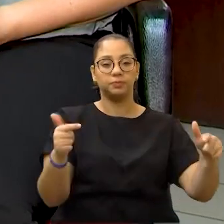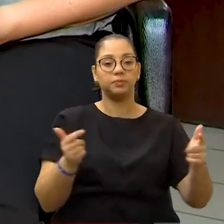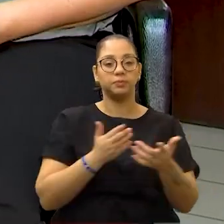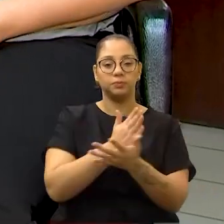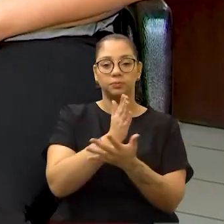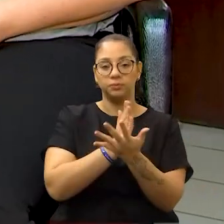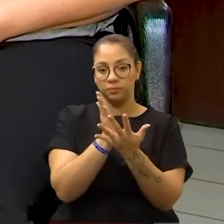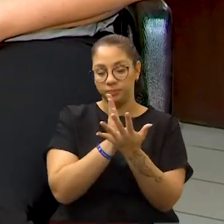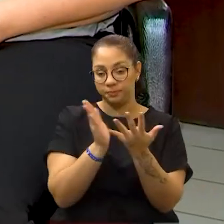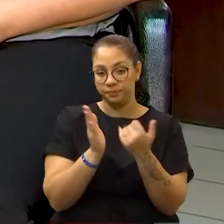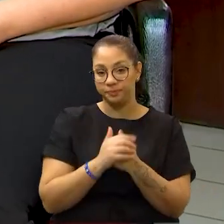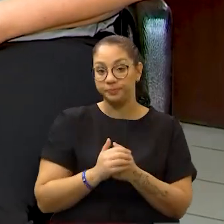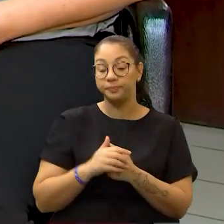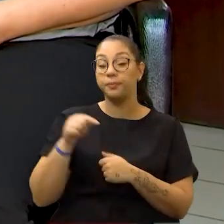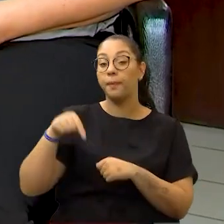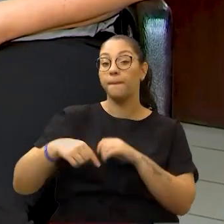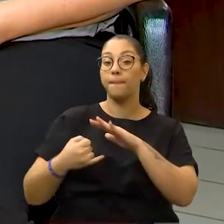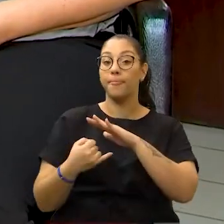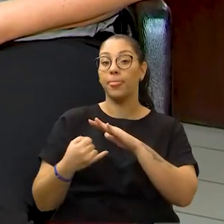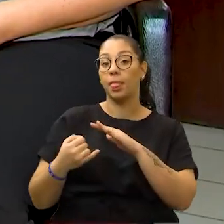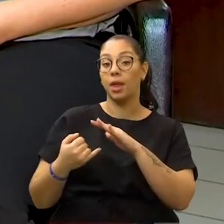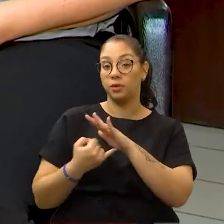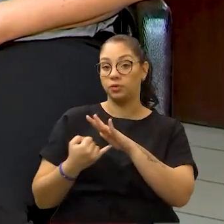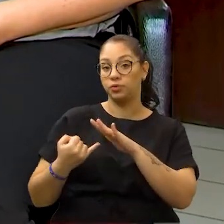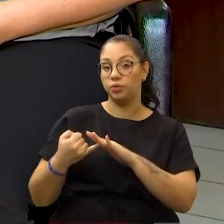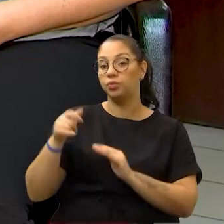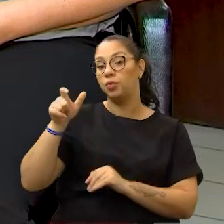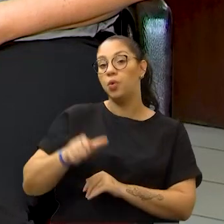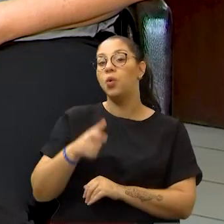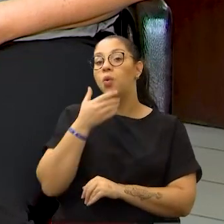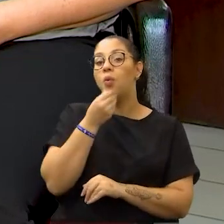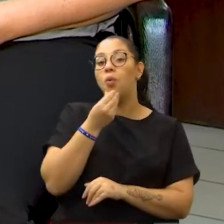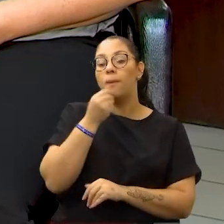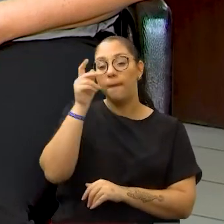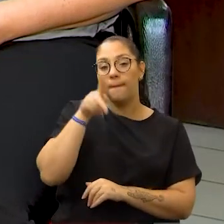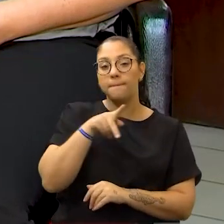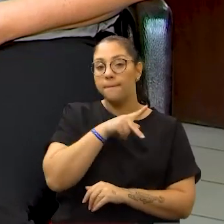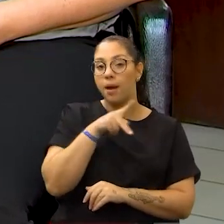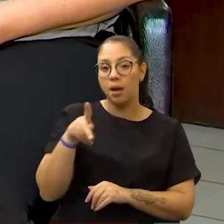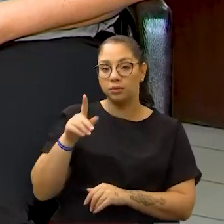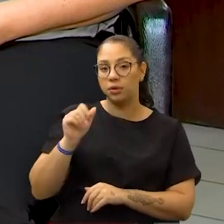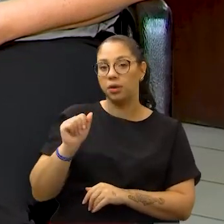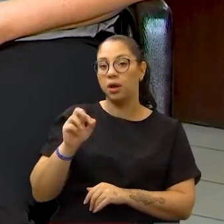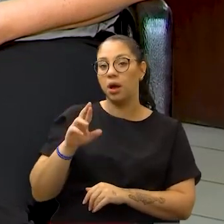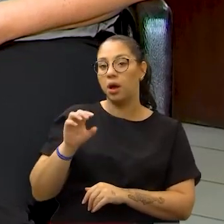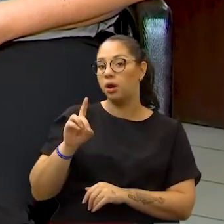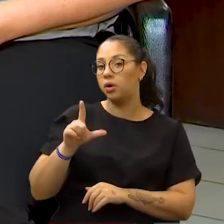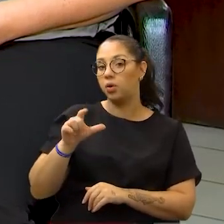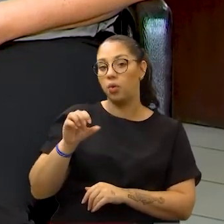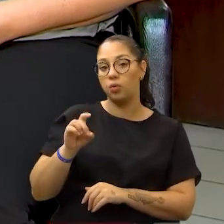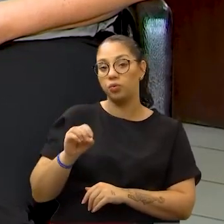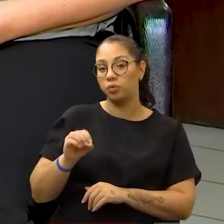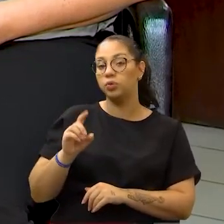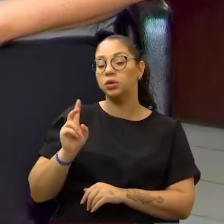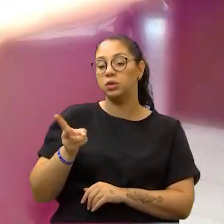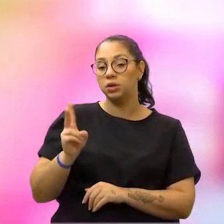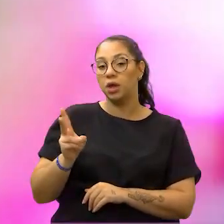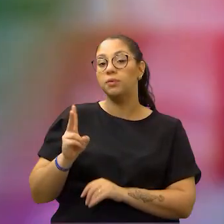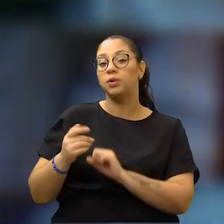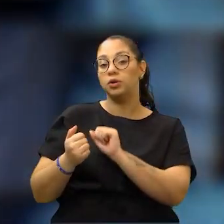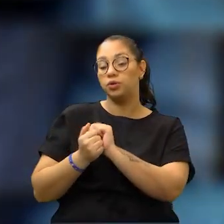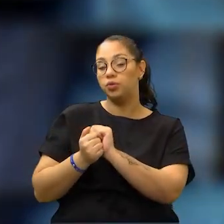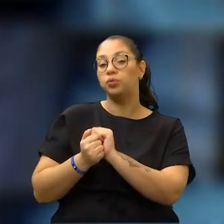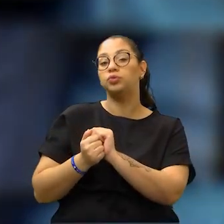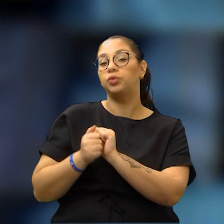Padre Haroldo, desde sempre, ele trabalhou com as pessoas mais vulneráveis. Ele começou um trabalho nos Estados